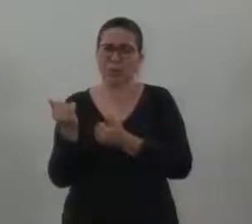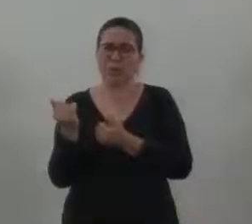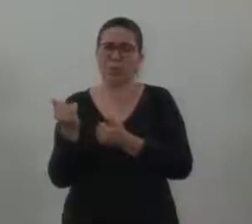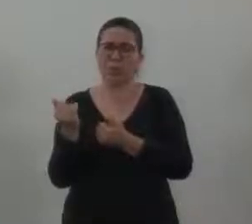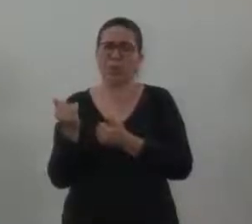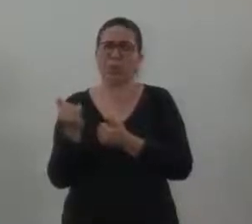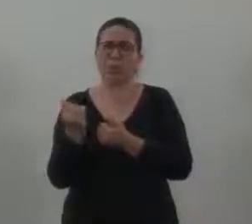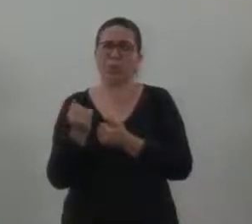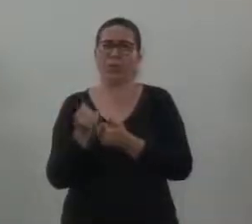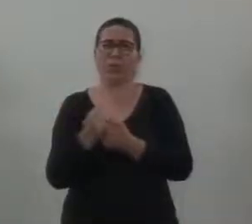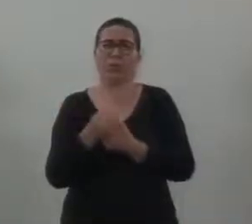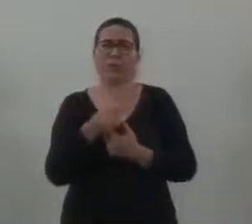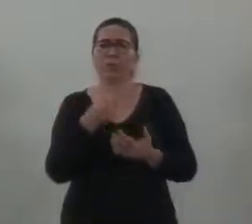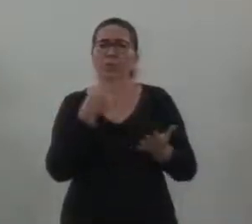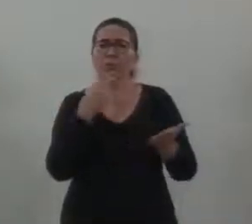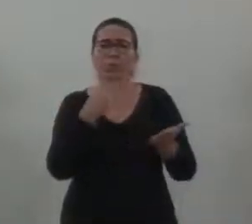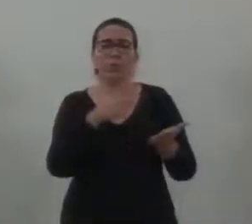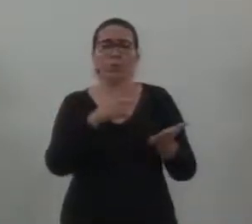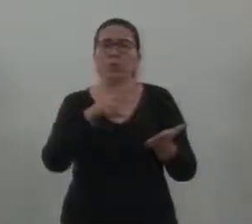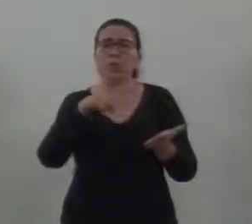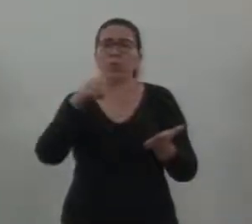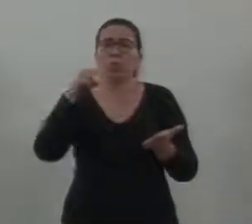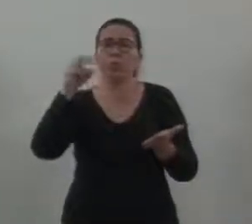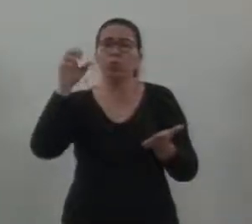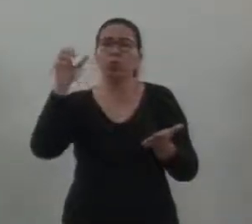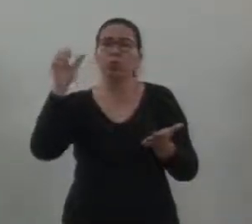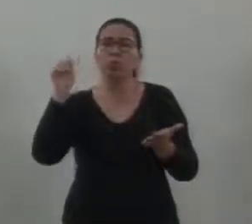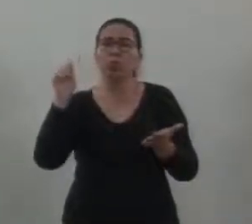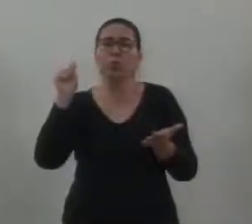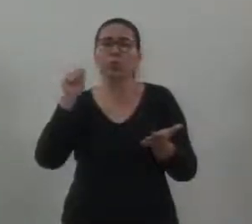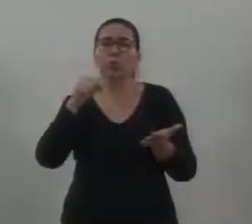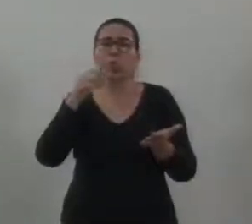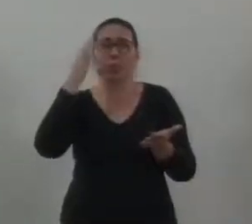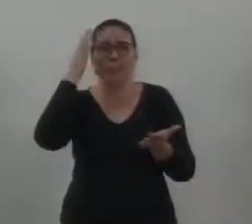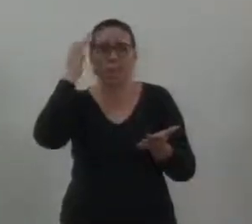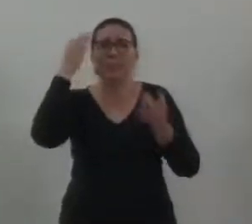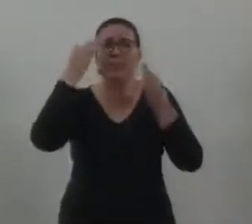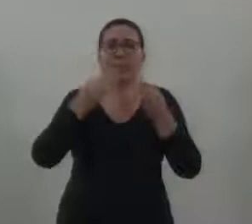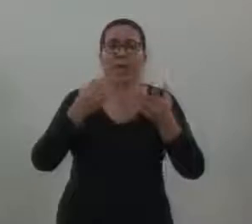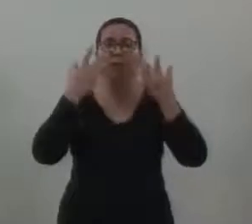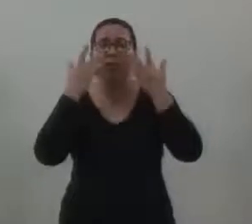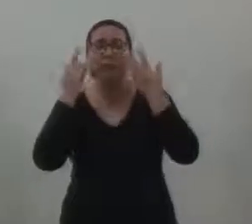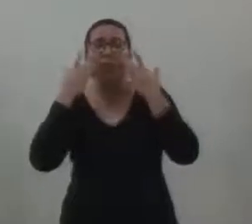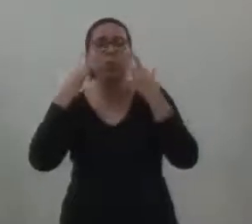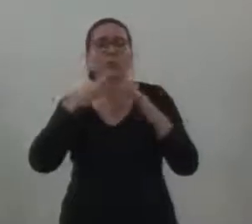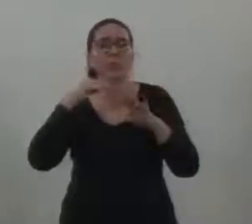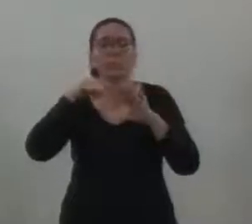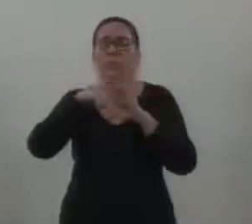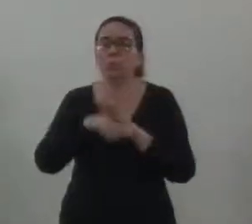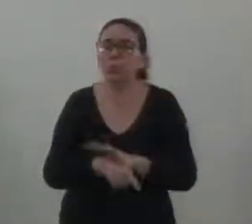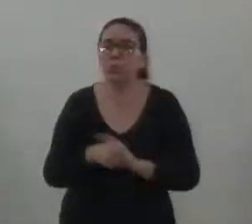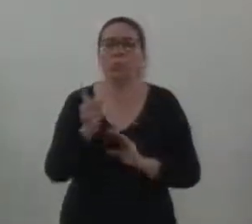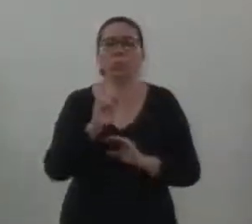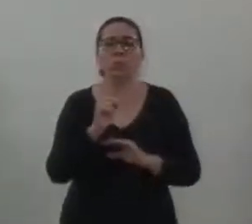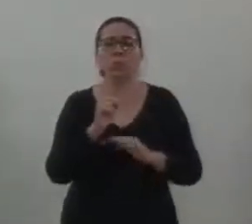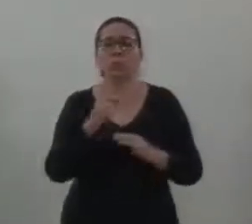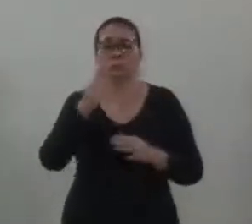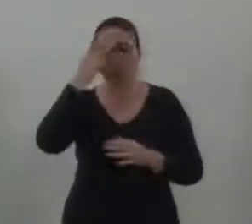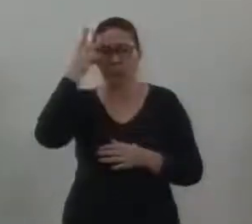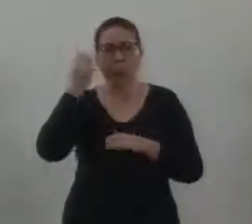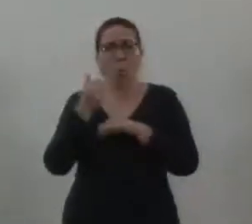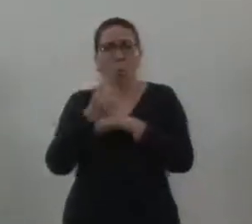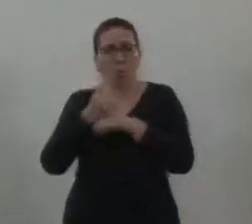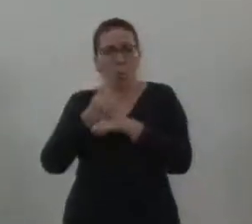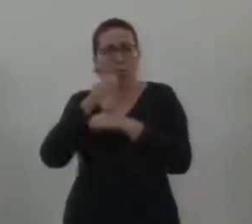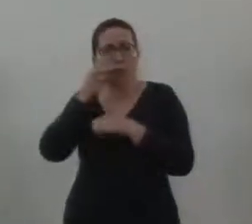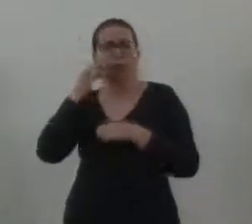aqui, eles nunca tiveram uma compreensão de uma cena, enfim, para os próprios profissionais já é difícil, quanto mais